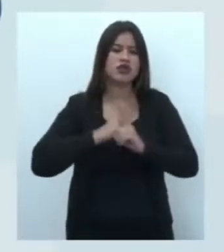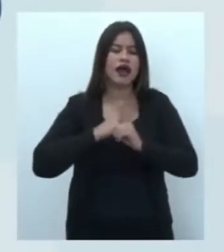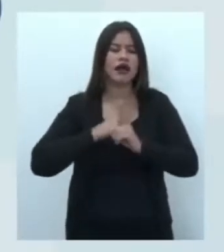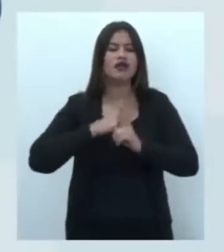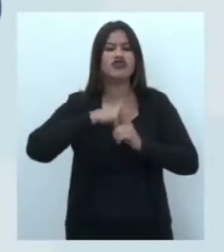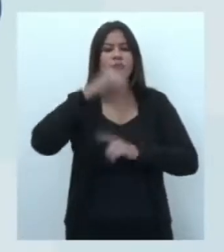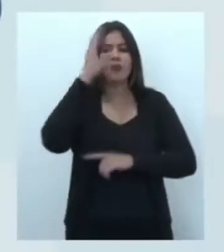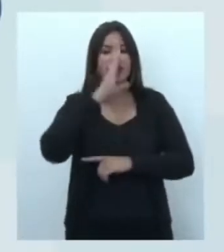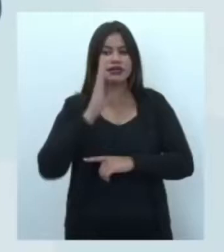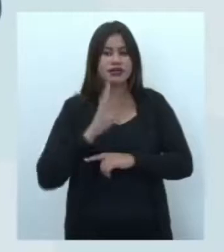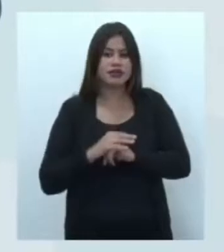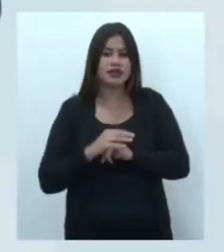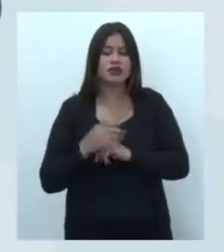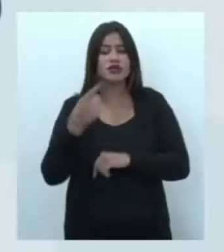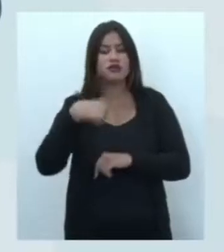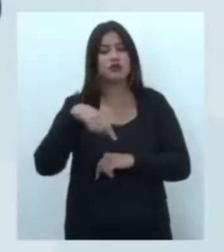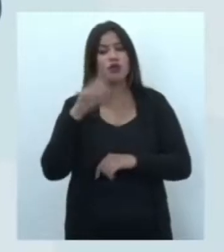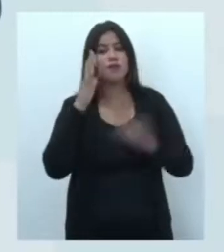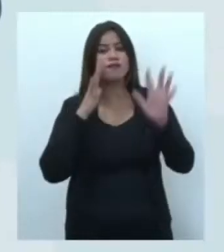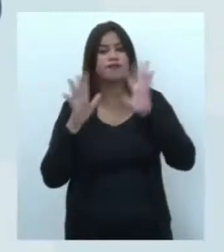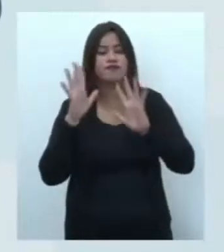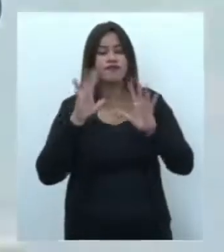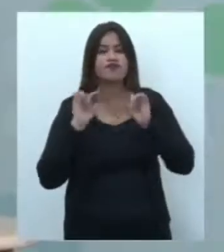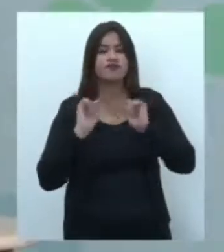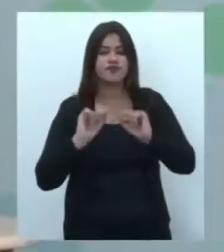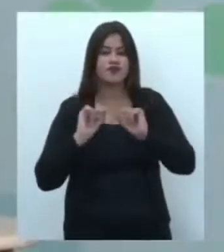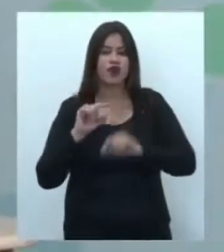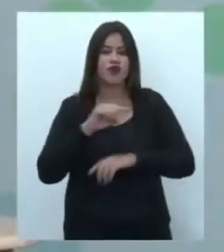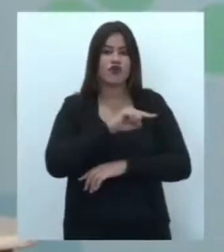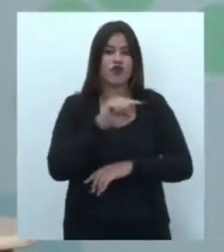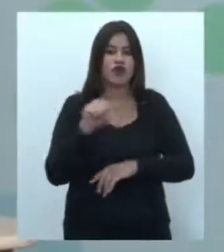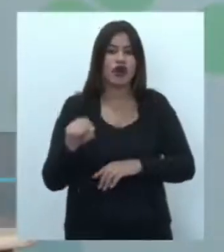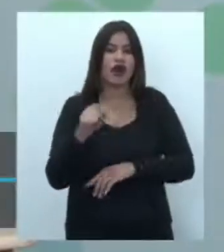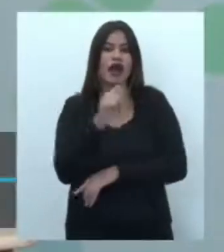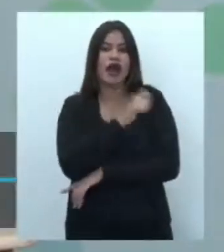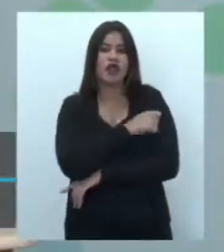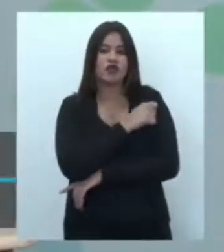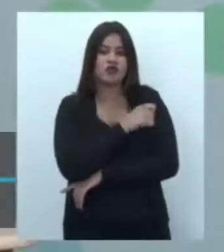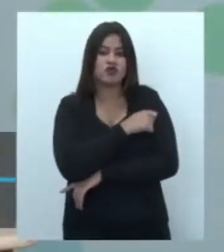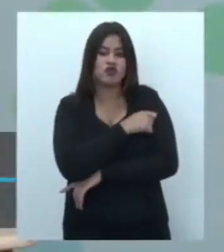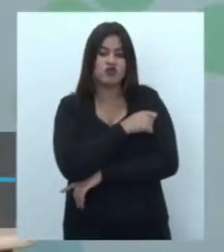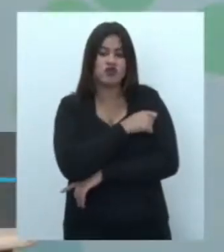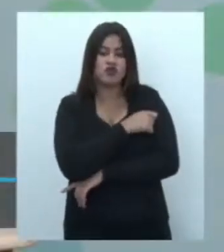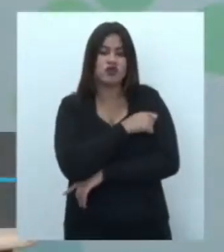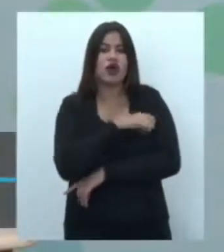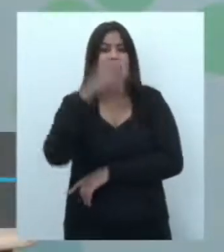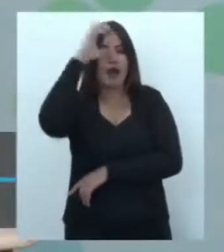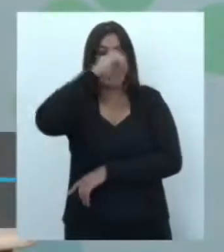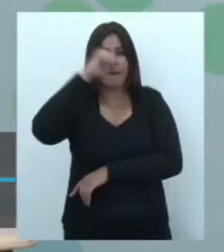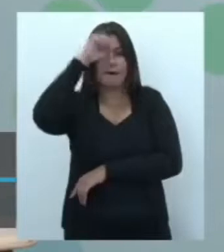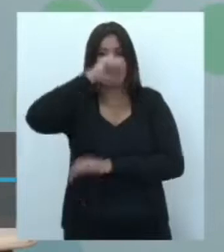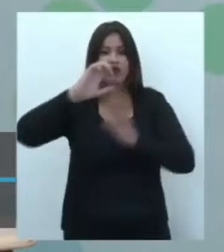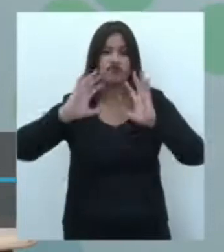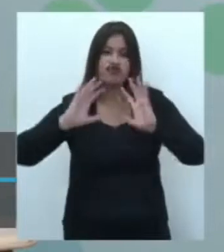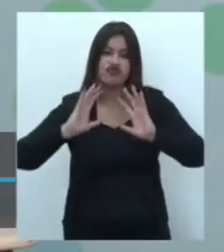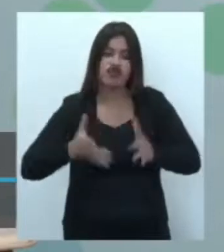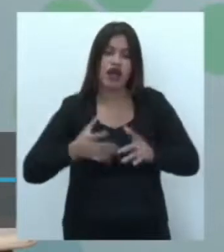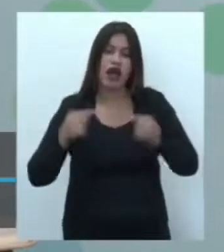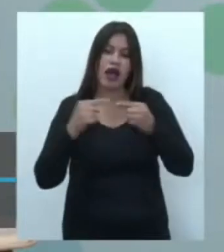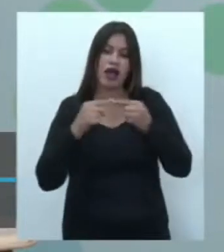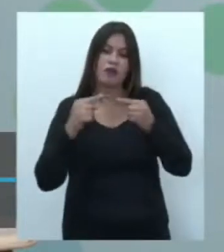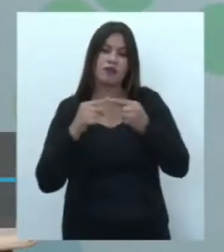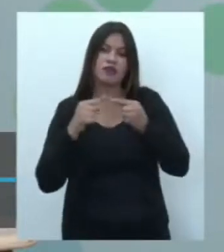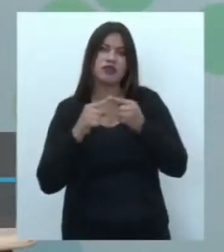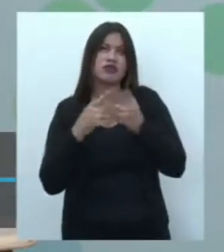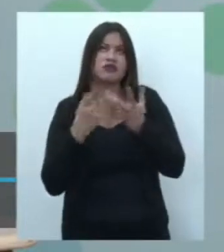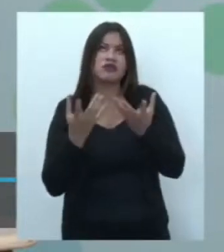o que é importante a gente pensar aí. O que vocês, né, alunos, já sabem, né, quanto à